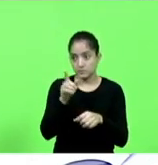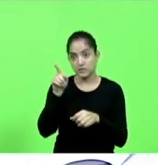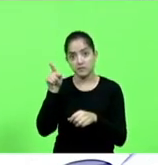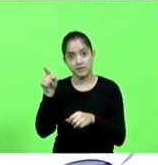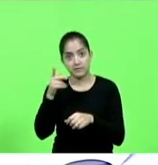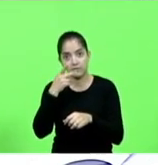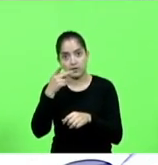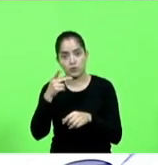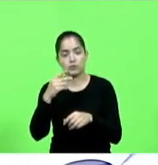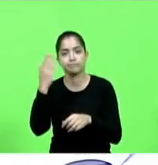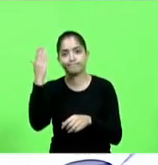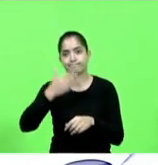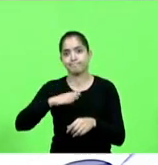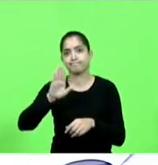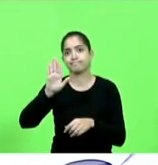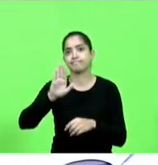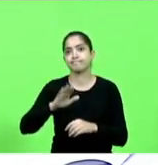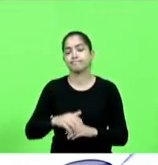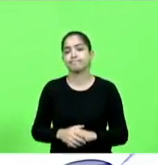Muito obrigado, seu presidente.